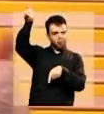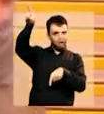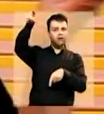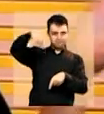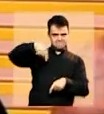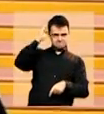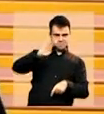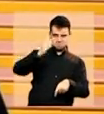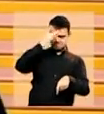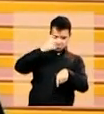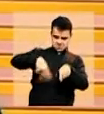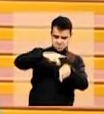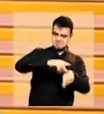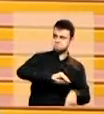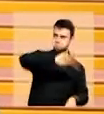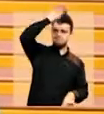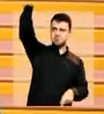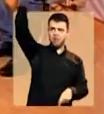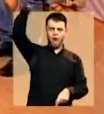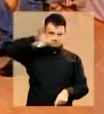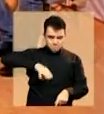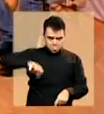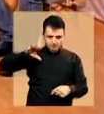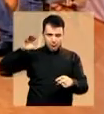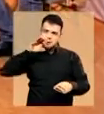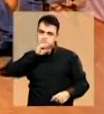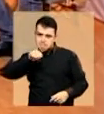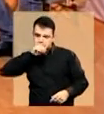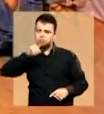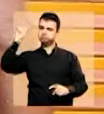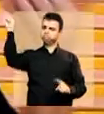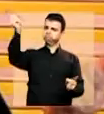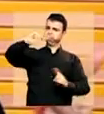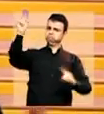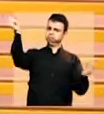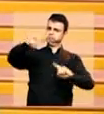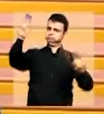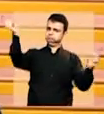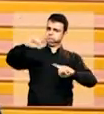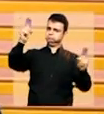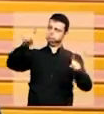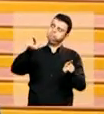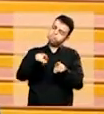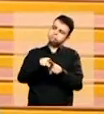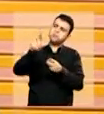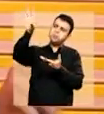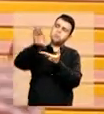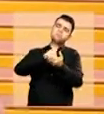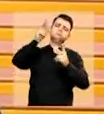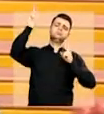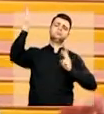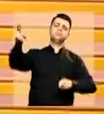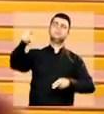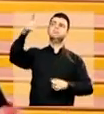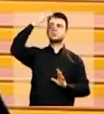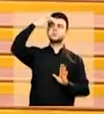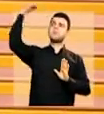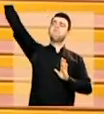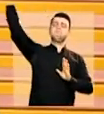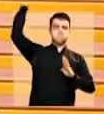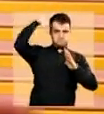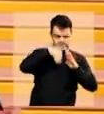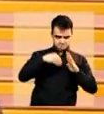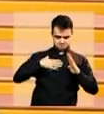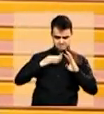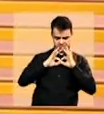mesma forma, ninguém vai estar falando português com eles lá. Exatamente. Então, da mesma forma que eles são recebidos lá, eles já têm que